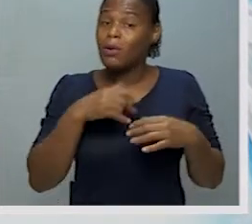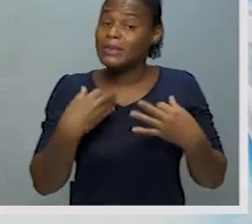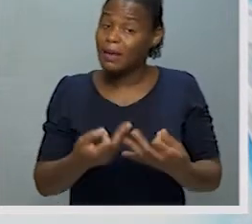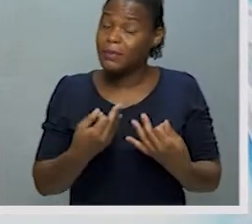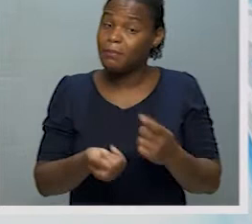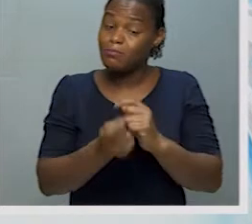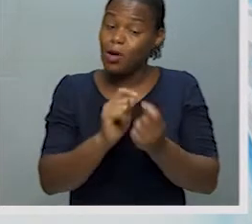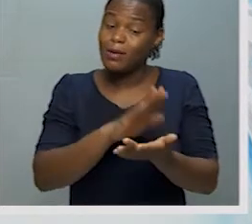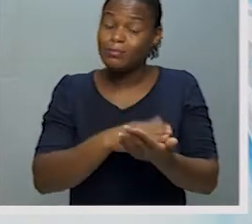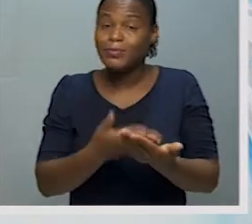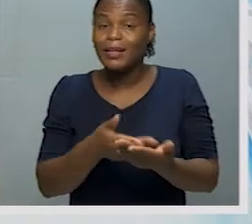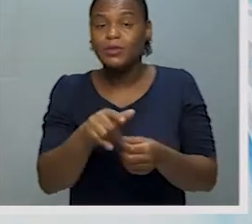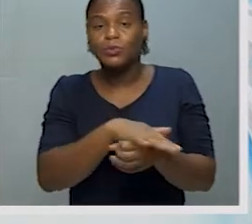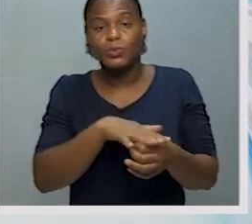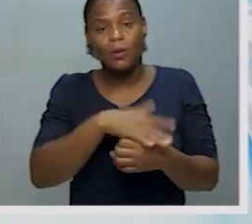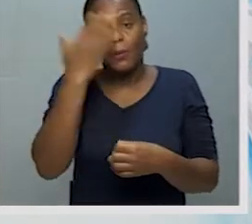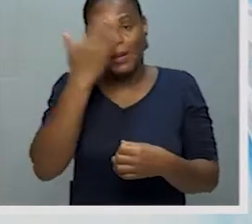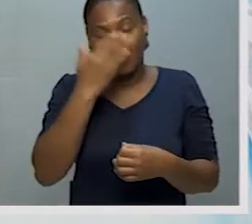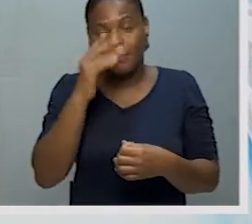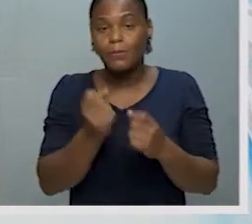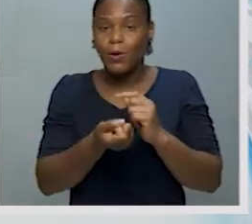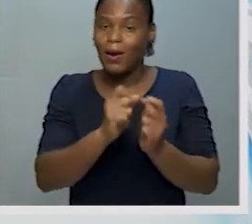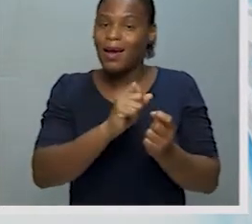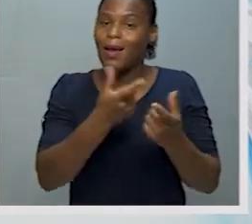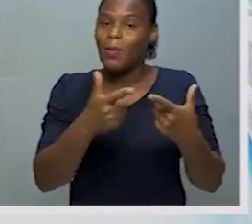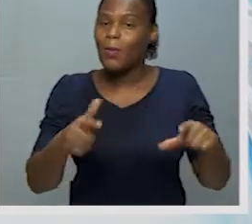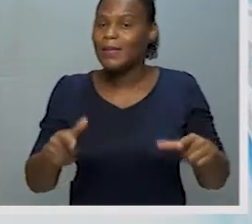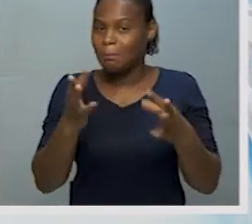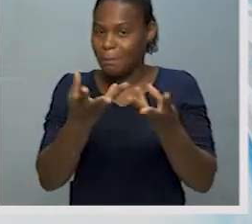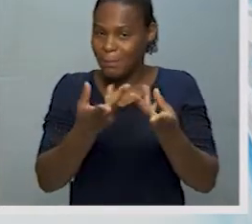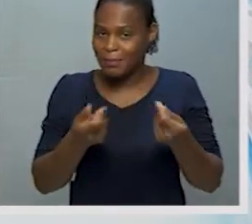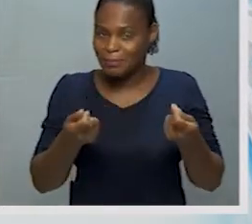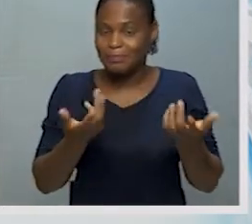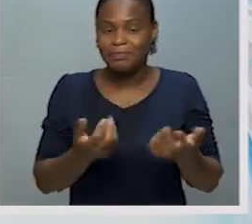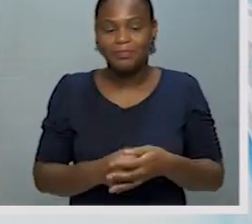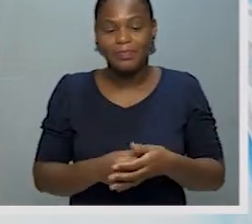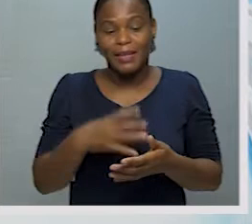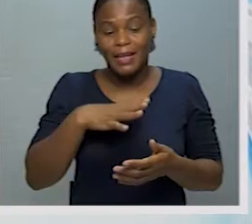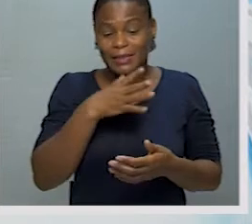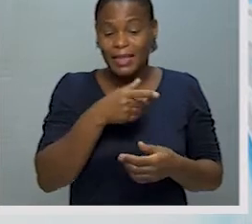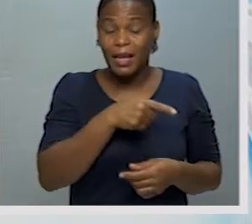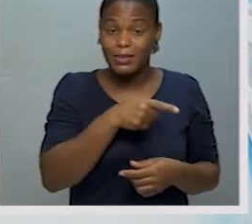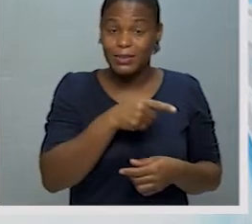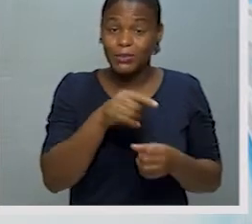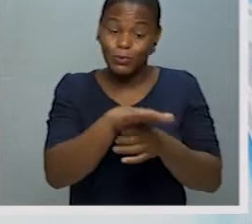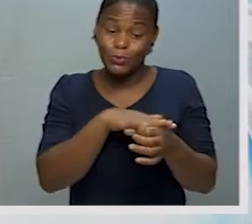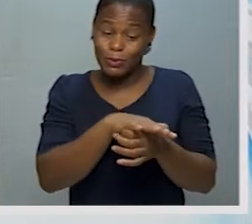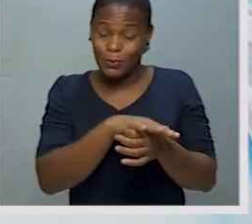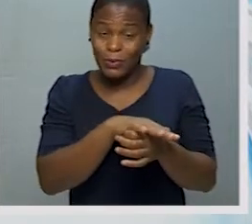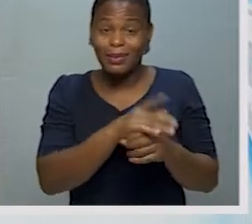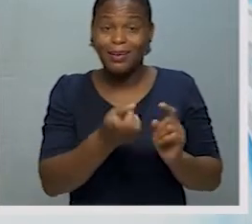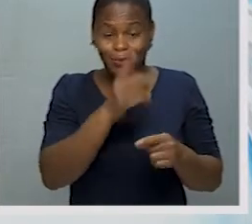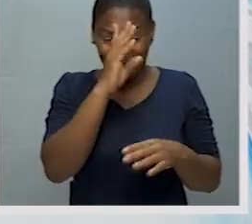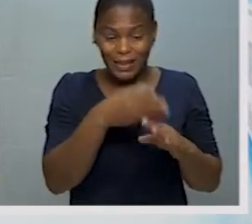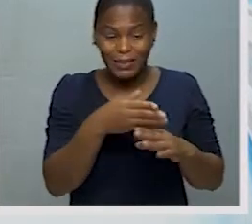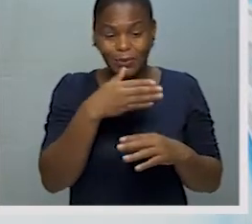sempre traduzir essas situações do dia a dia em linguagem matemática. Ou seja, apanhando essas situações